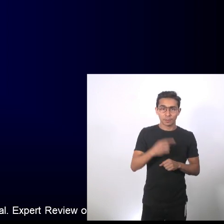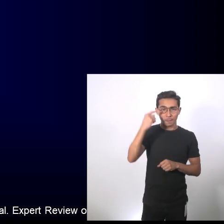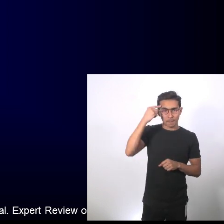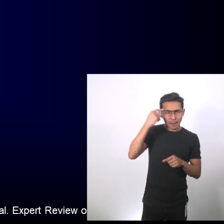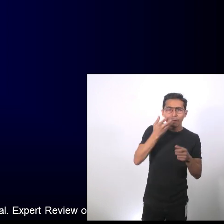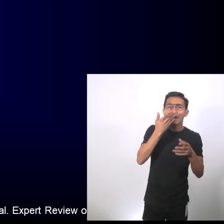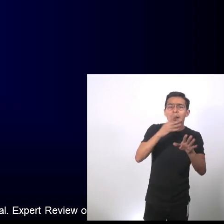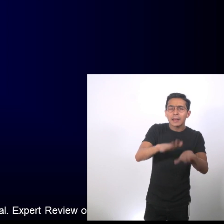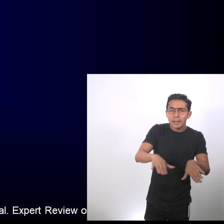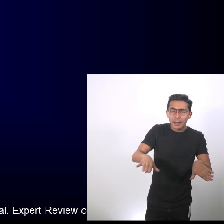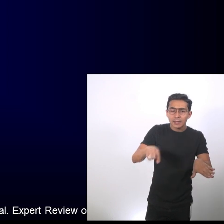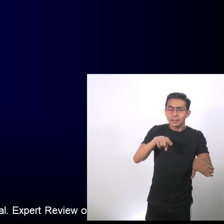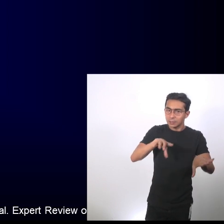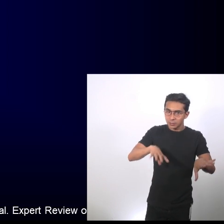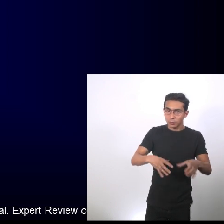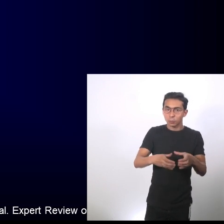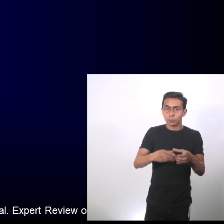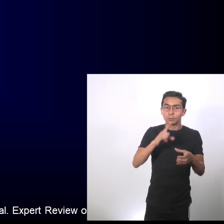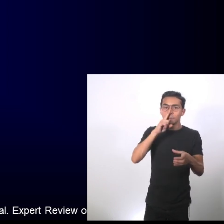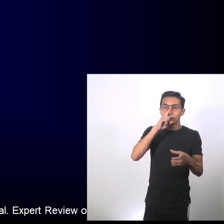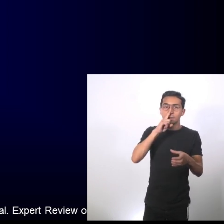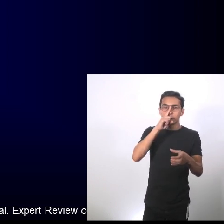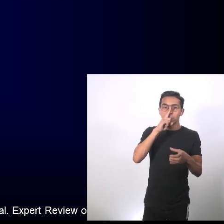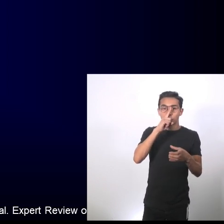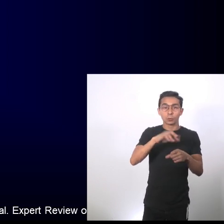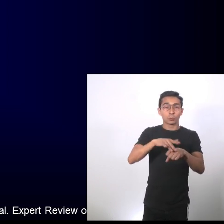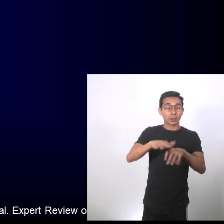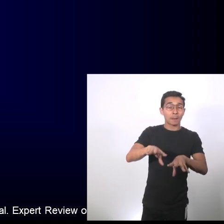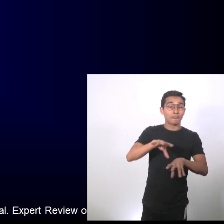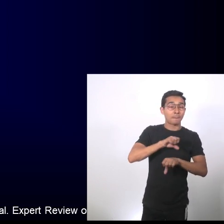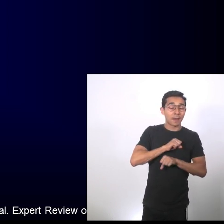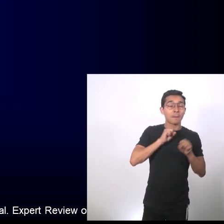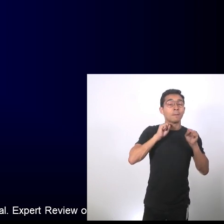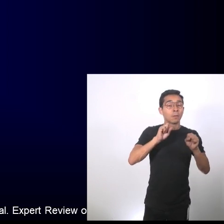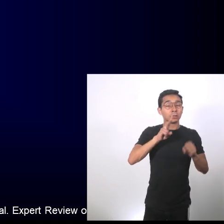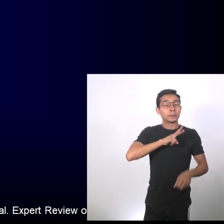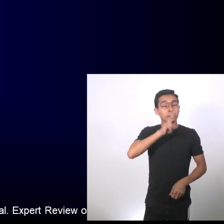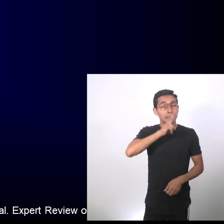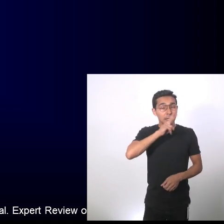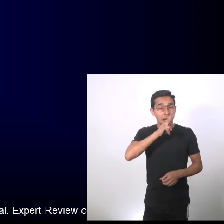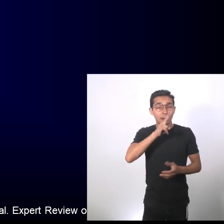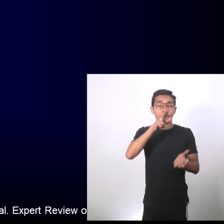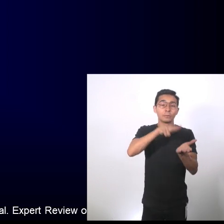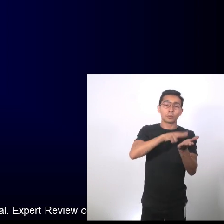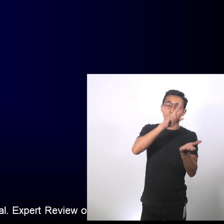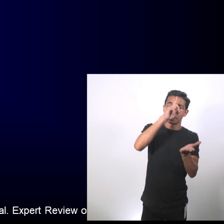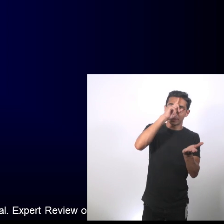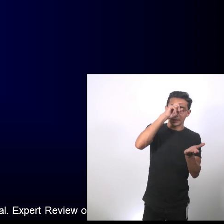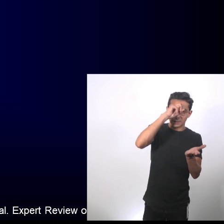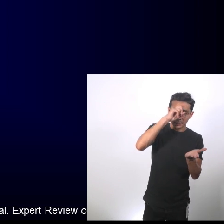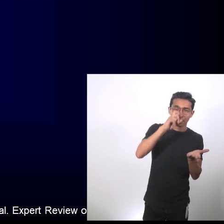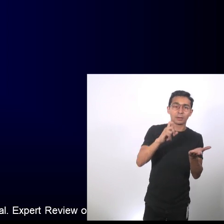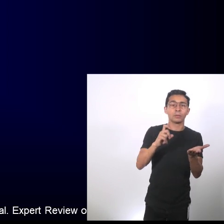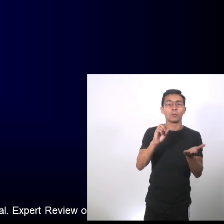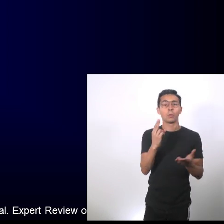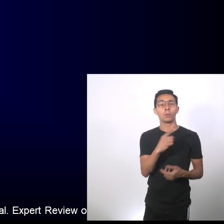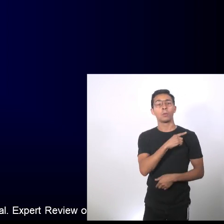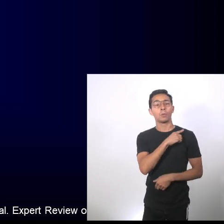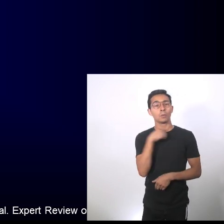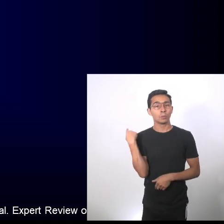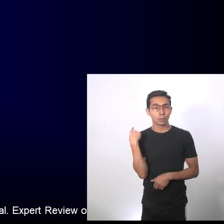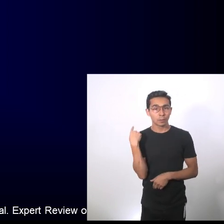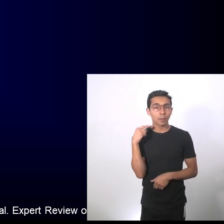às complicações e, portanto, mais frágeis a complicações, hospitalizações, mortes, etc., são fruto